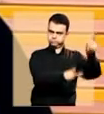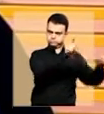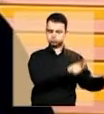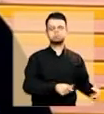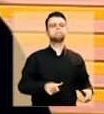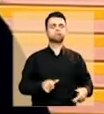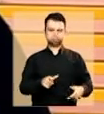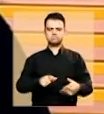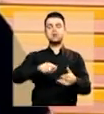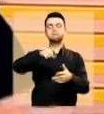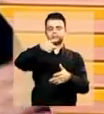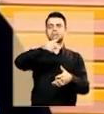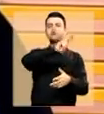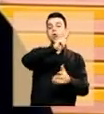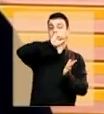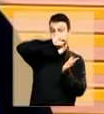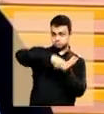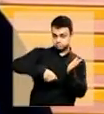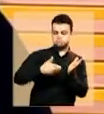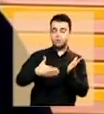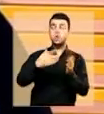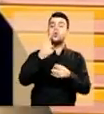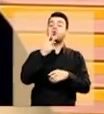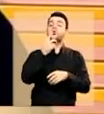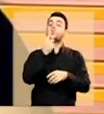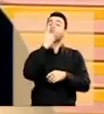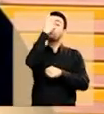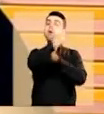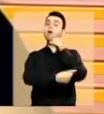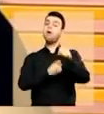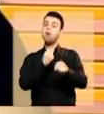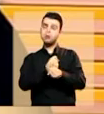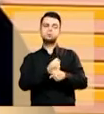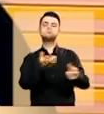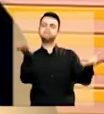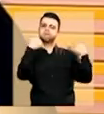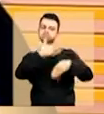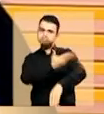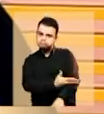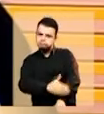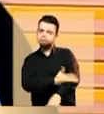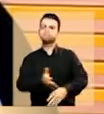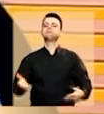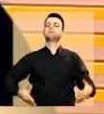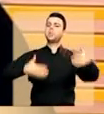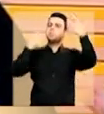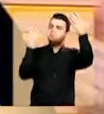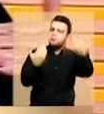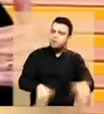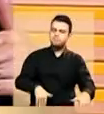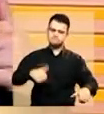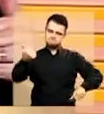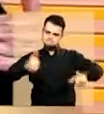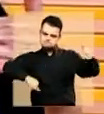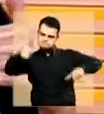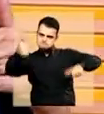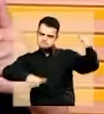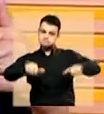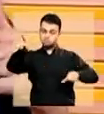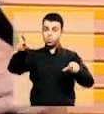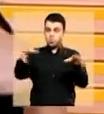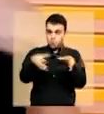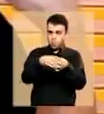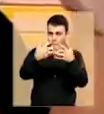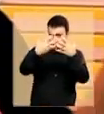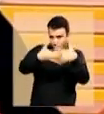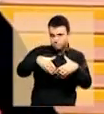vai passar por um ano, por treinamentos, provas, né? E o Rotary, como funciona, como é um